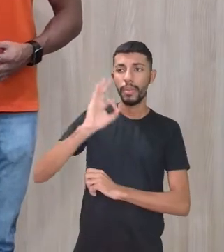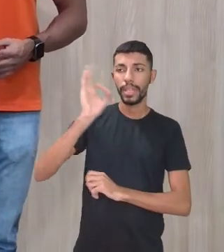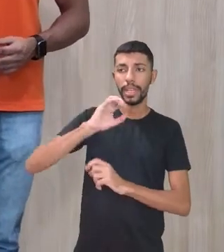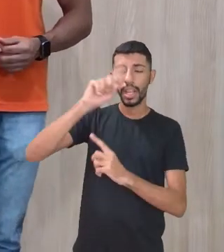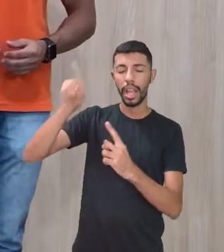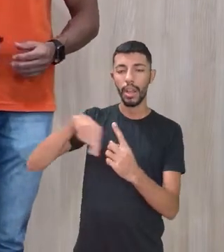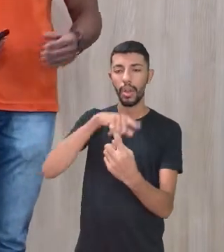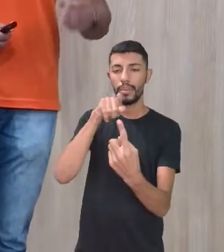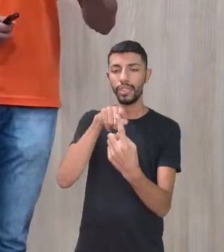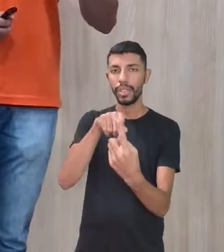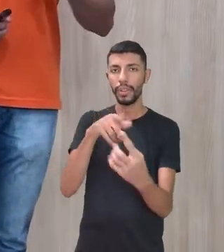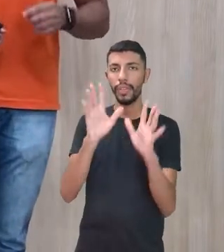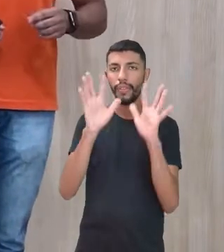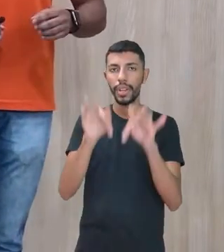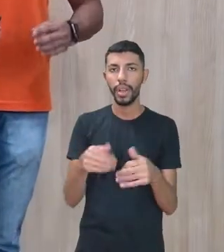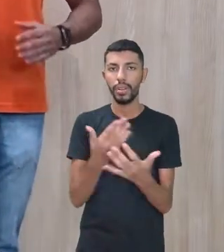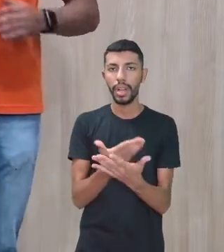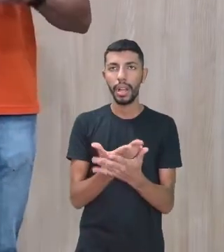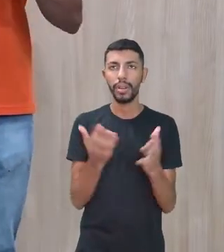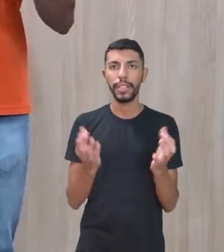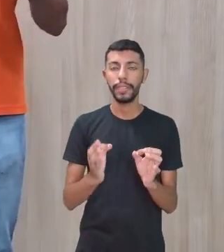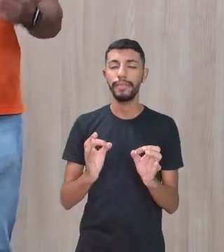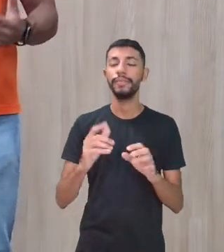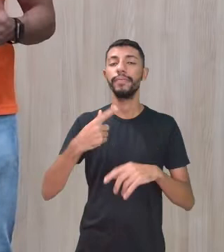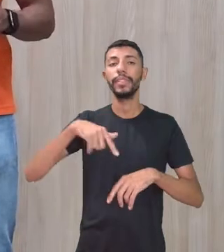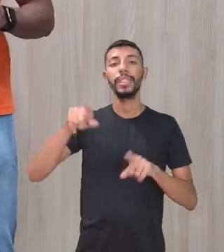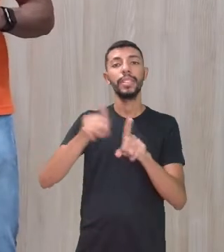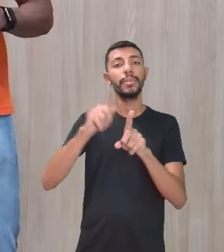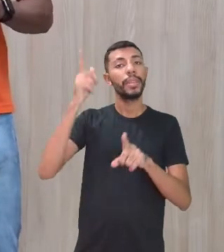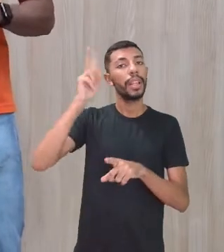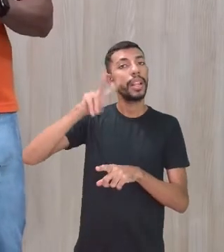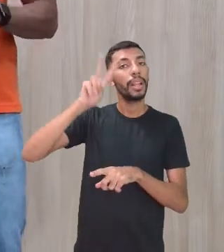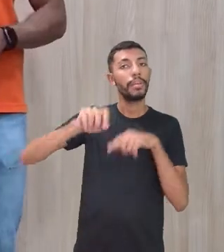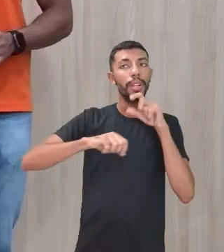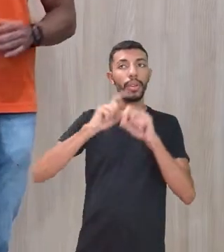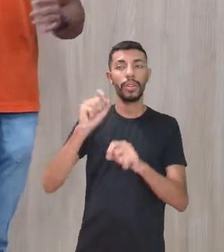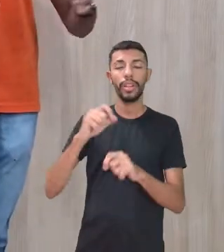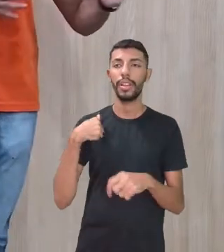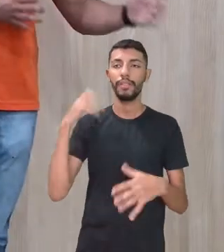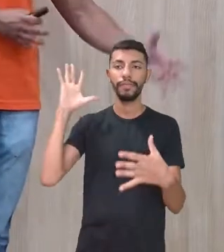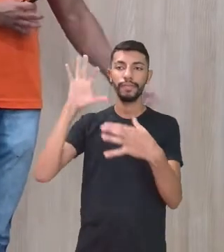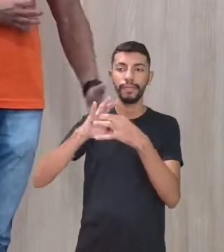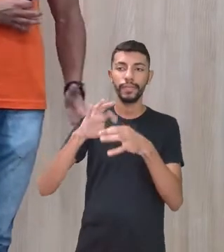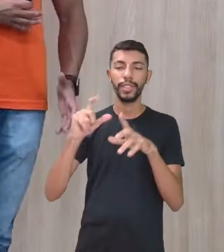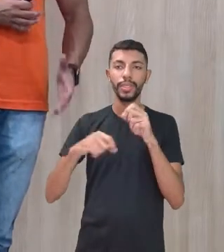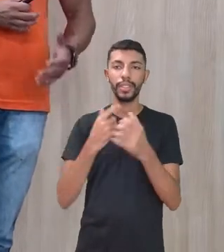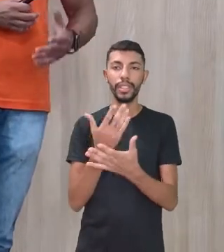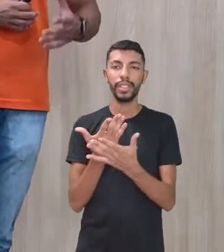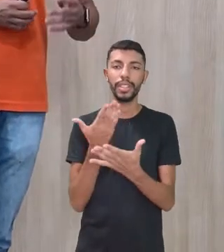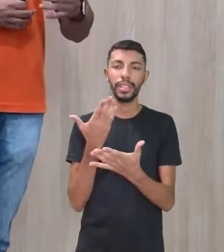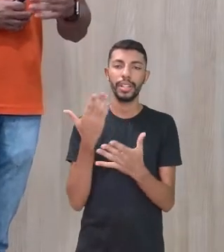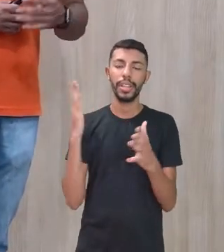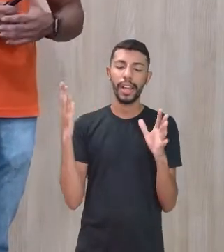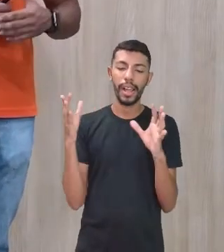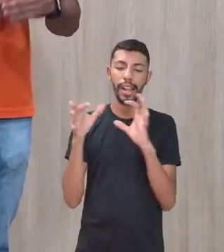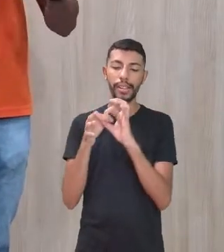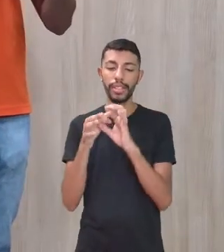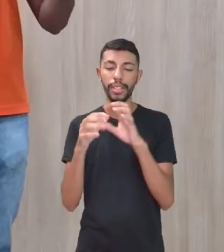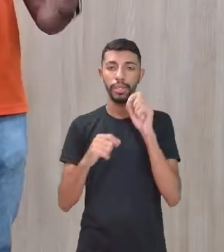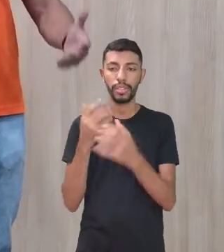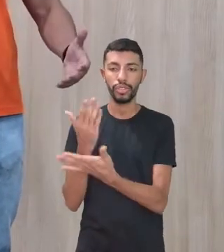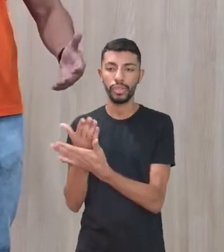final dessa aula. Lembra também que eu fiz uma associação em relação ao estudo de razão, ao estudo